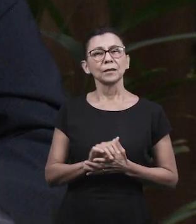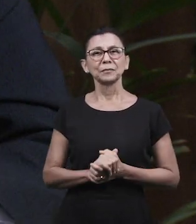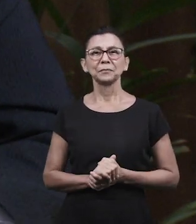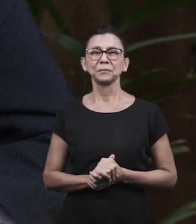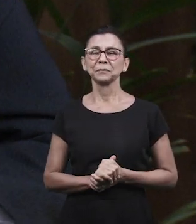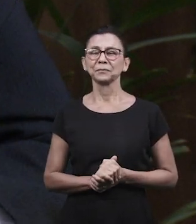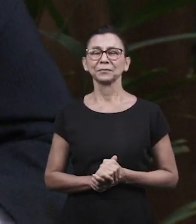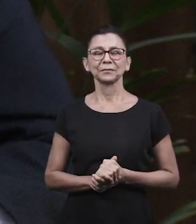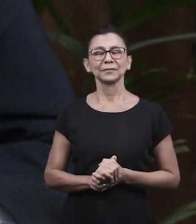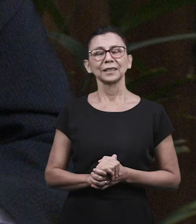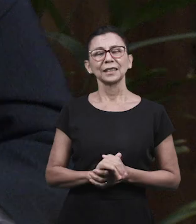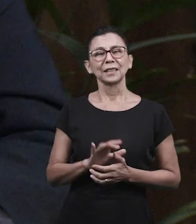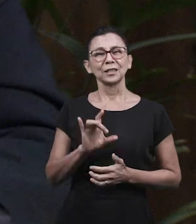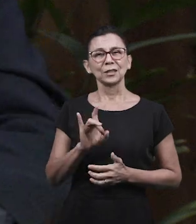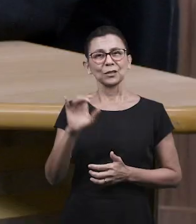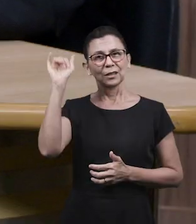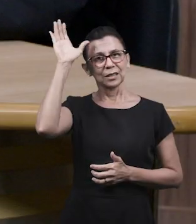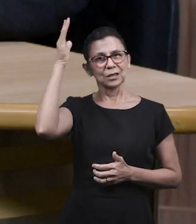resolveu.